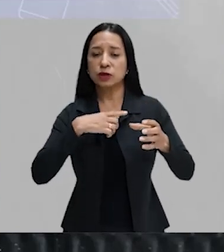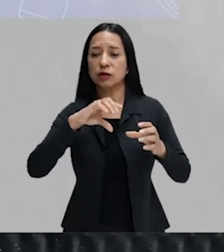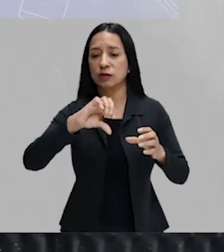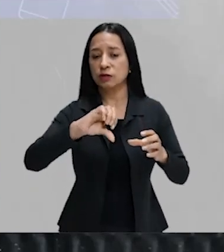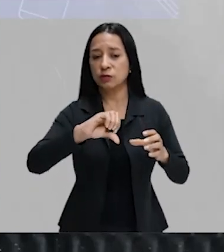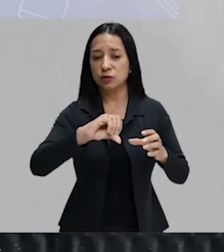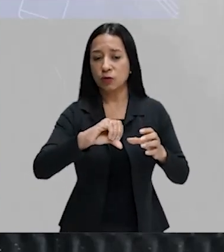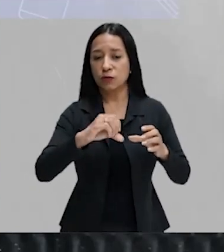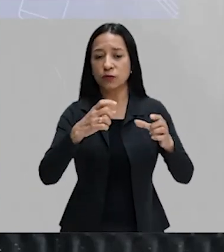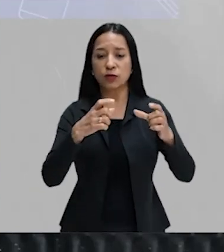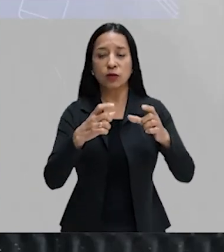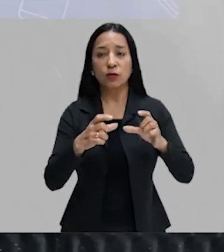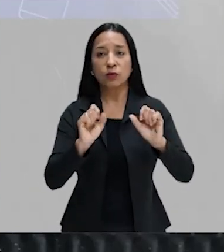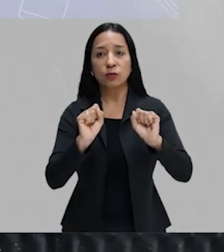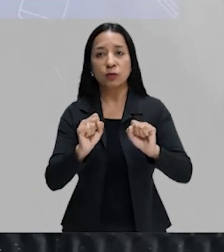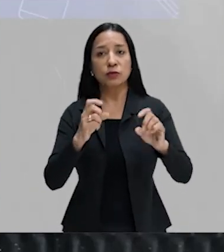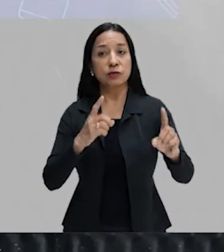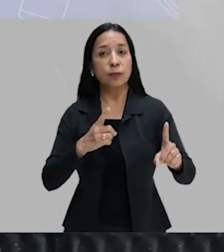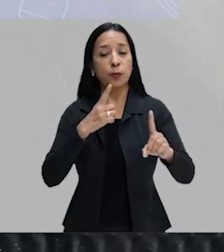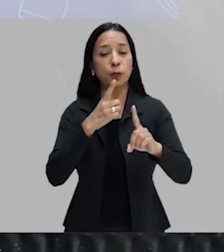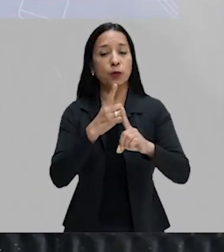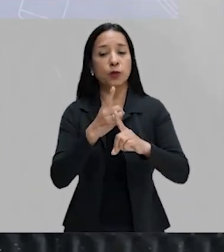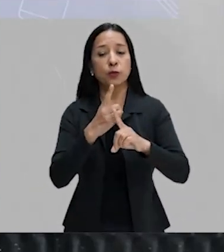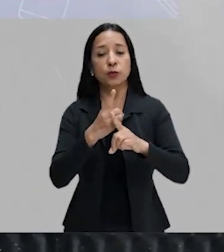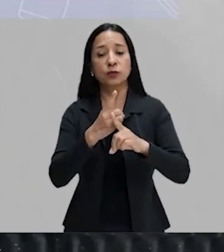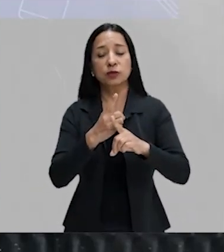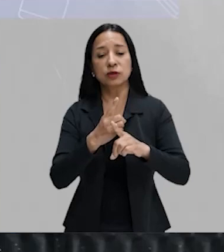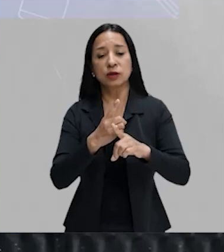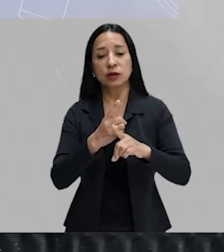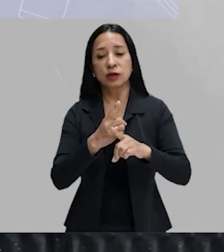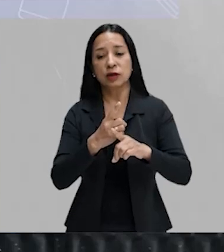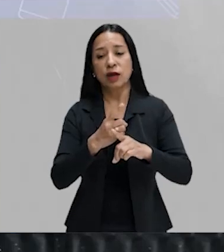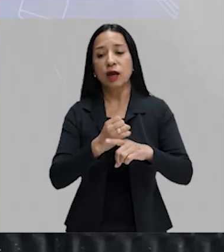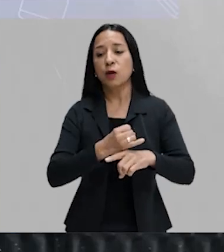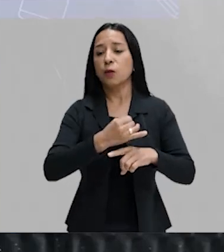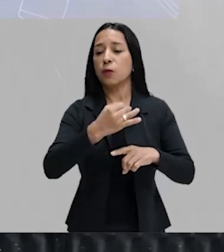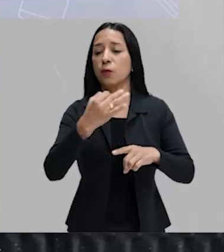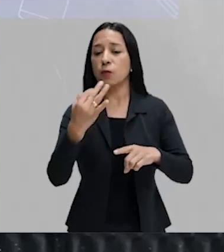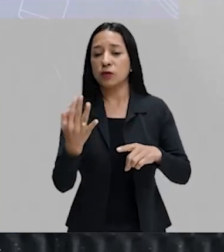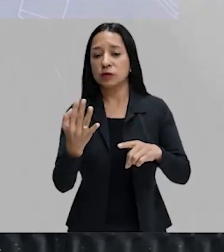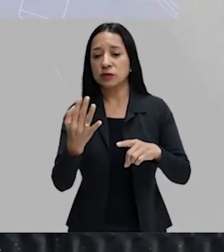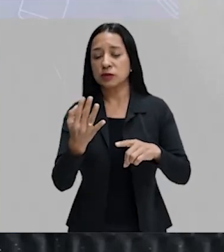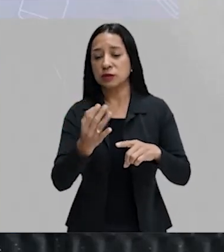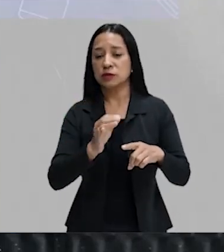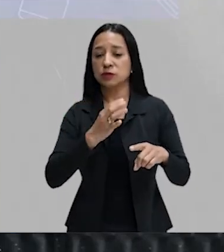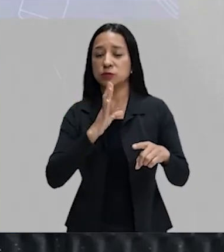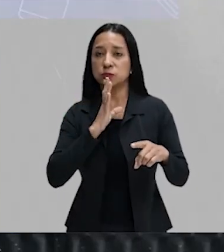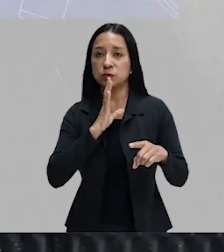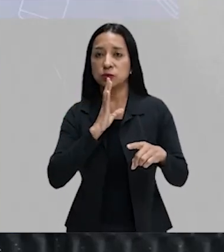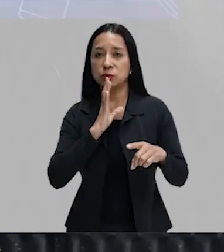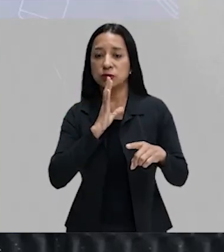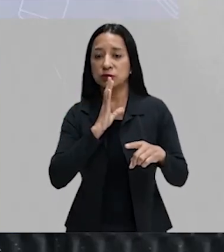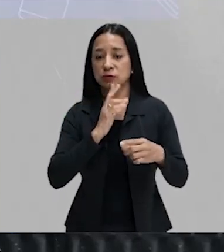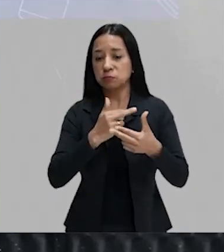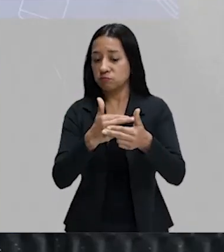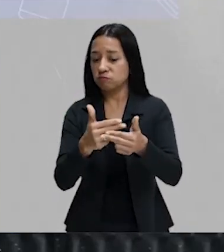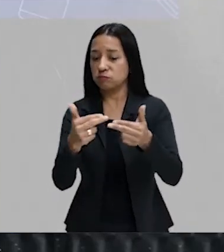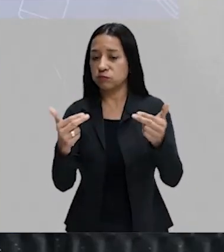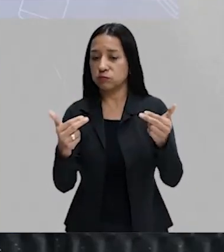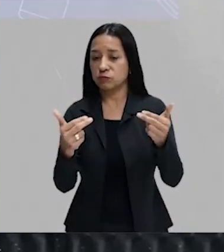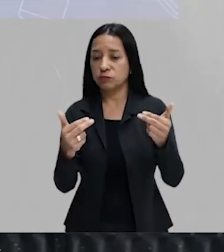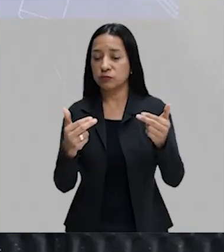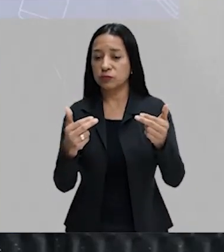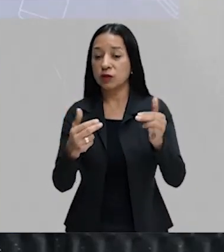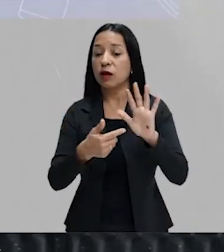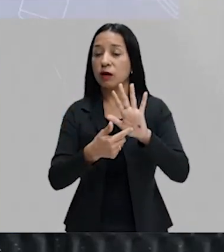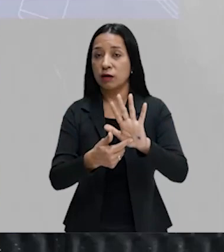filos, onde nós podemos encontrar uma maior quantidade de espécies conhecidas. Nós vamos apresentar para vocês aqui quais